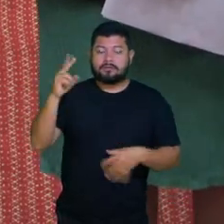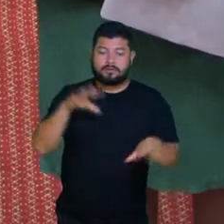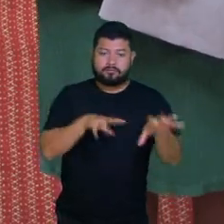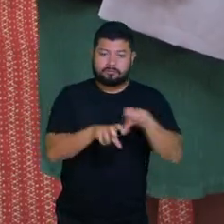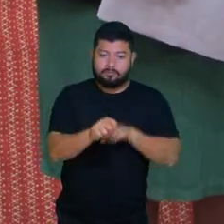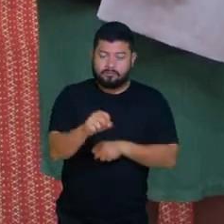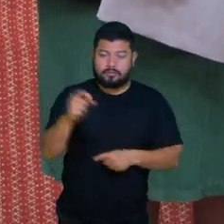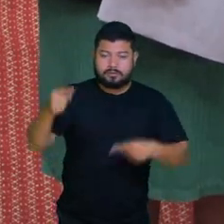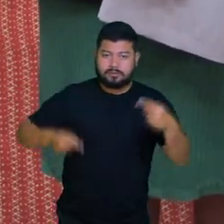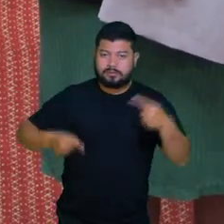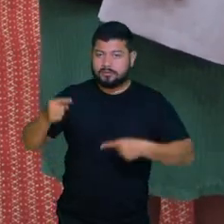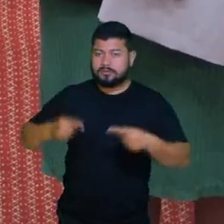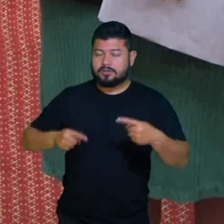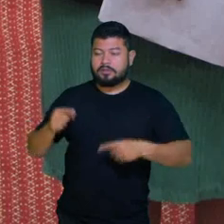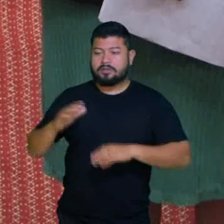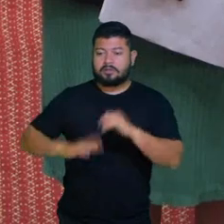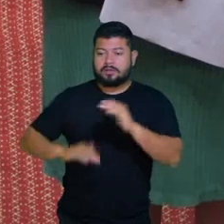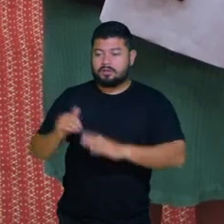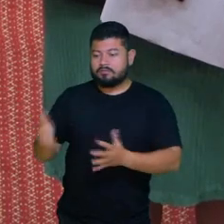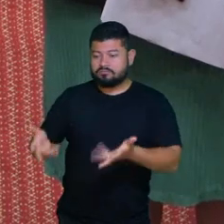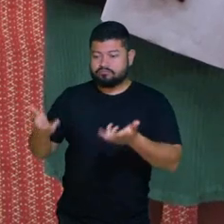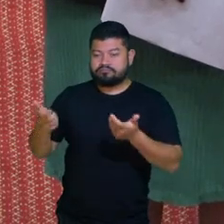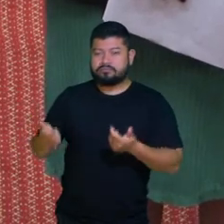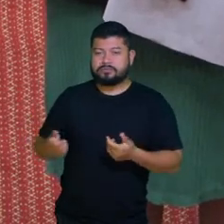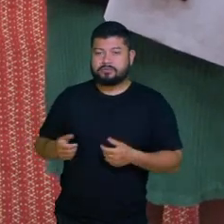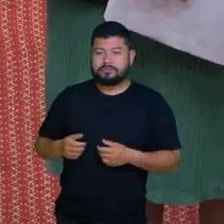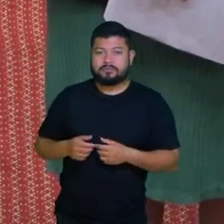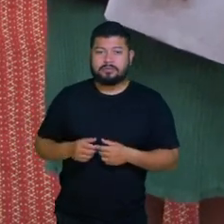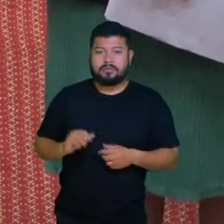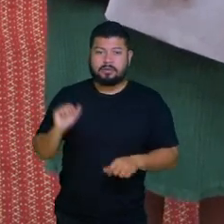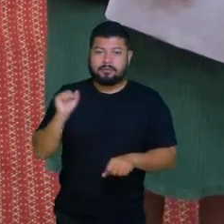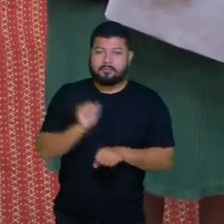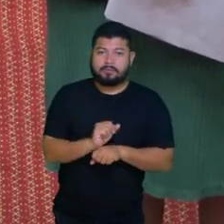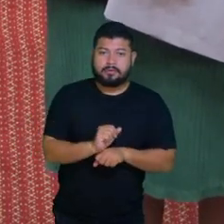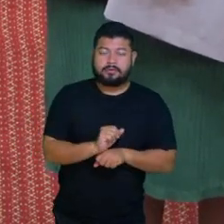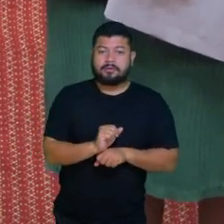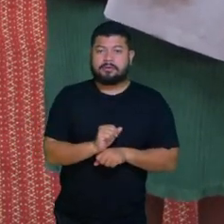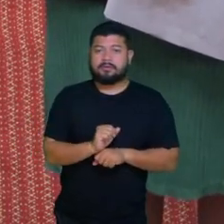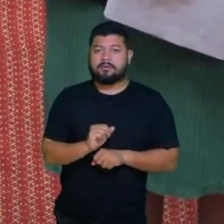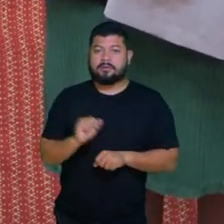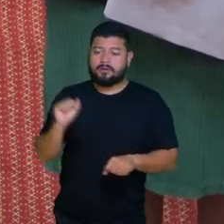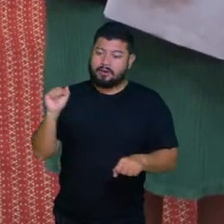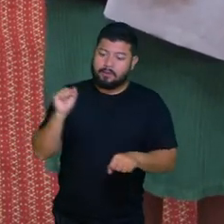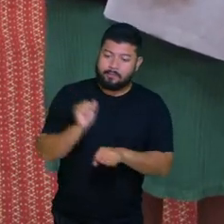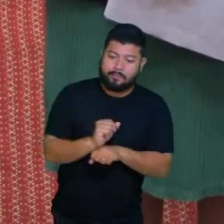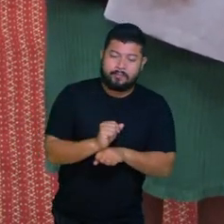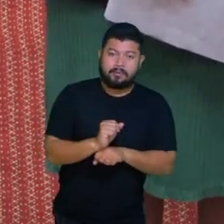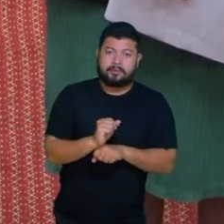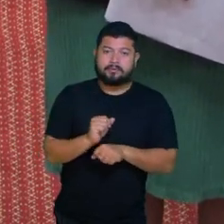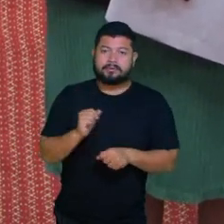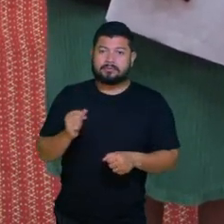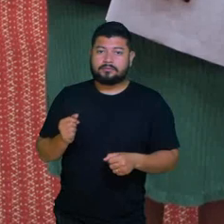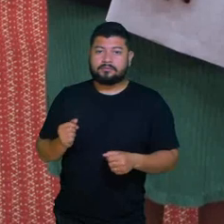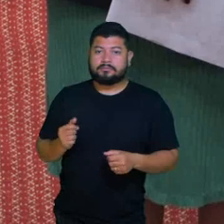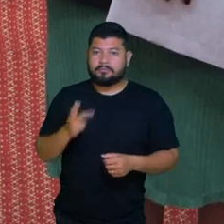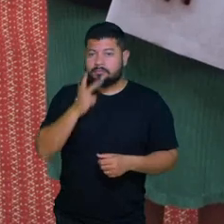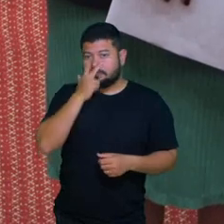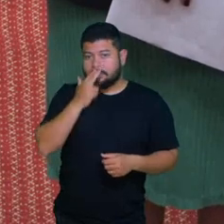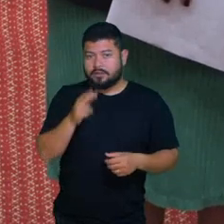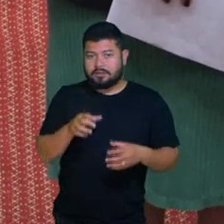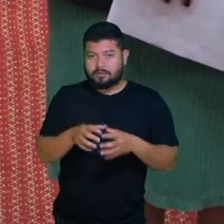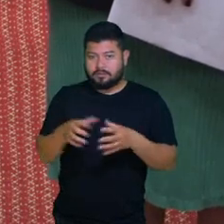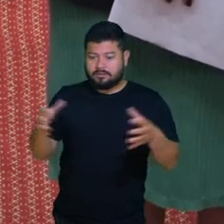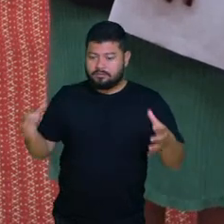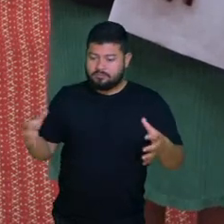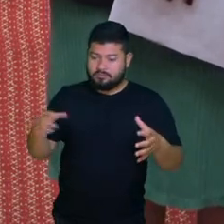de discussão e de aperfeiçoamento e isso parou e ao parar deputada parece que o espaço ficou